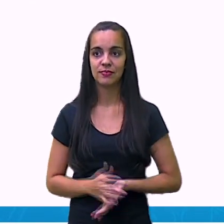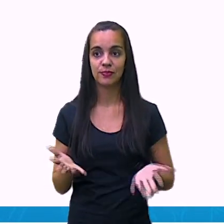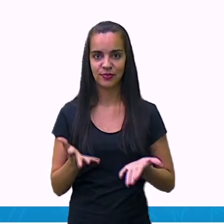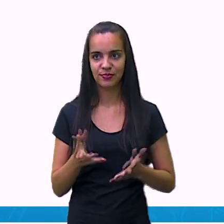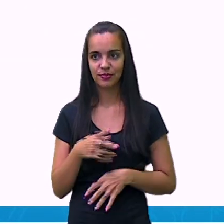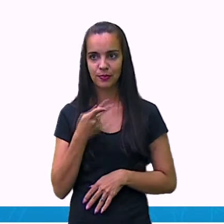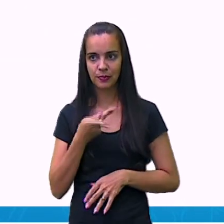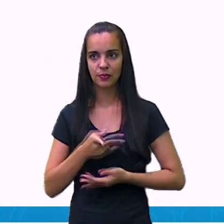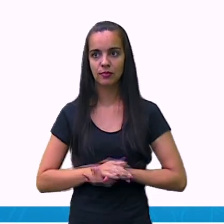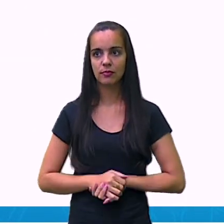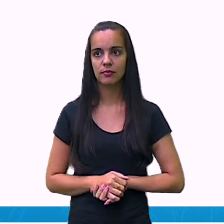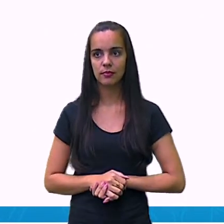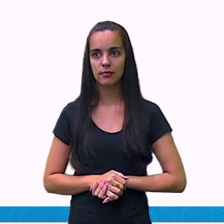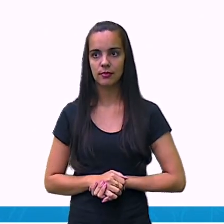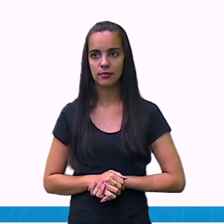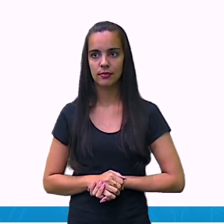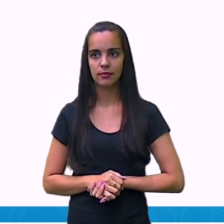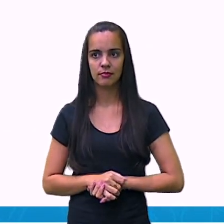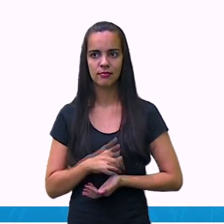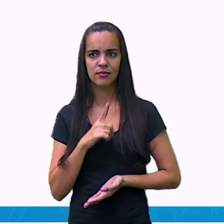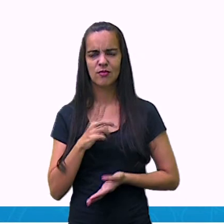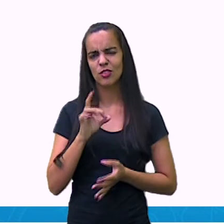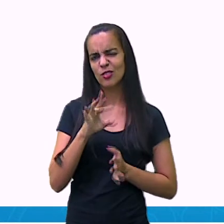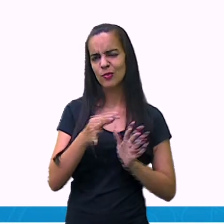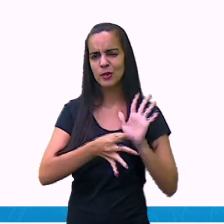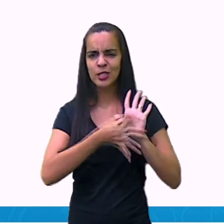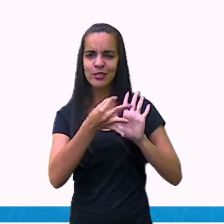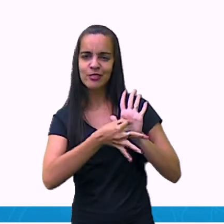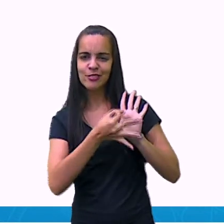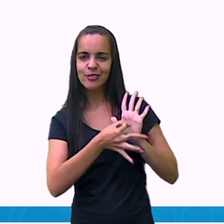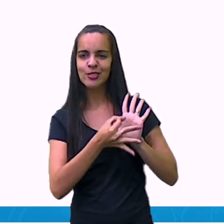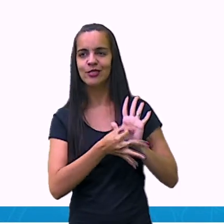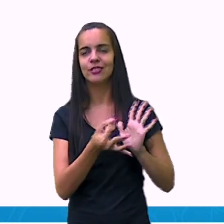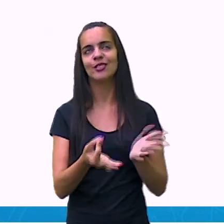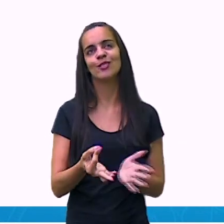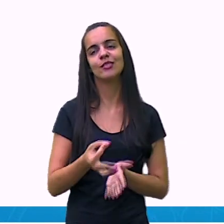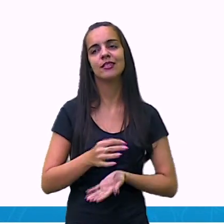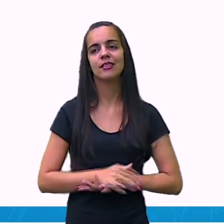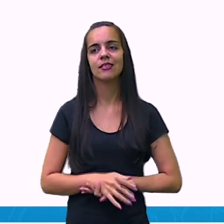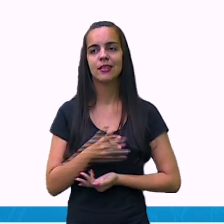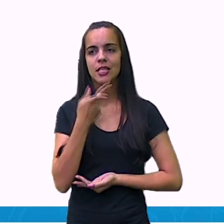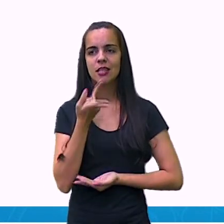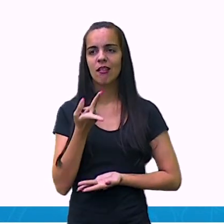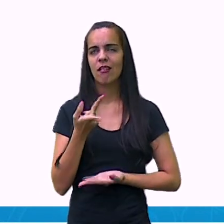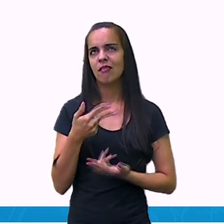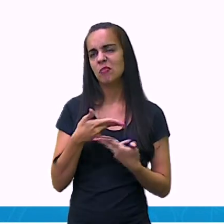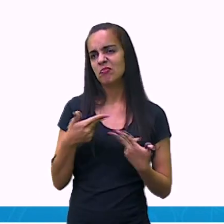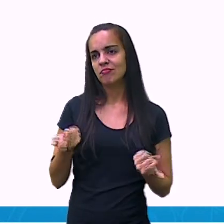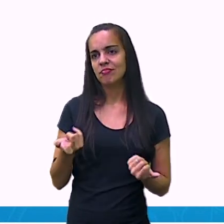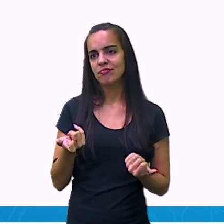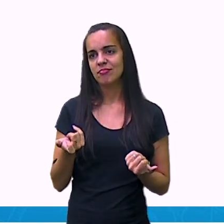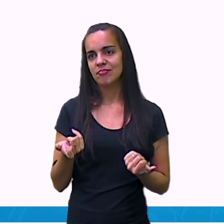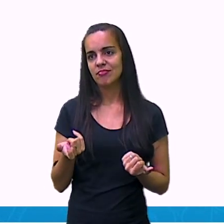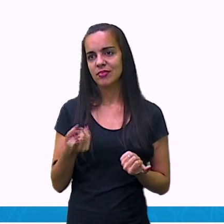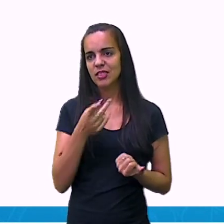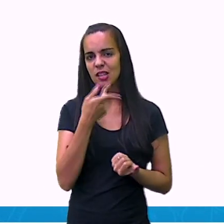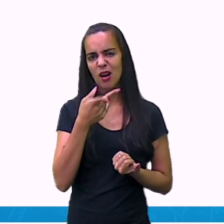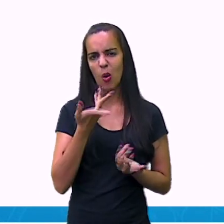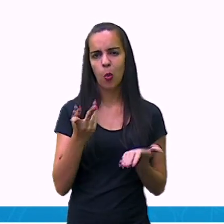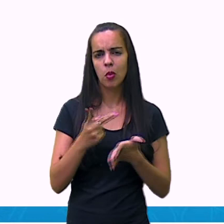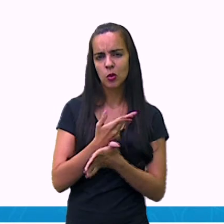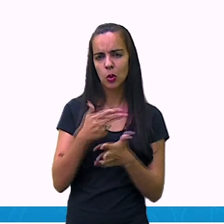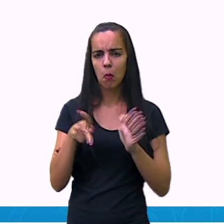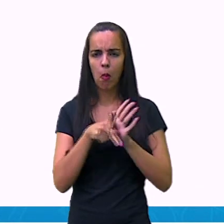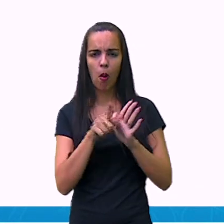Vamos agora para algumas dicas de algumas situações da